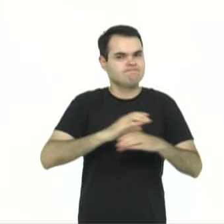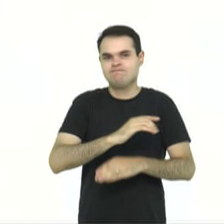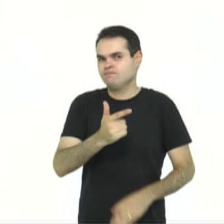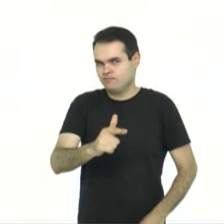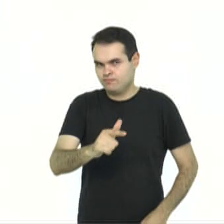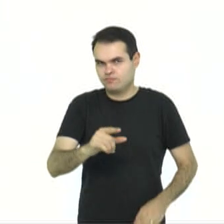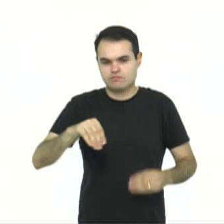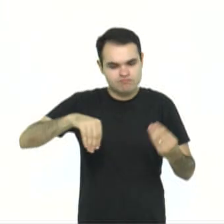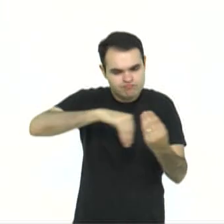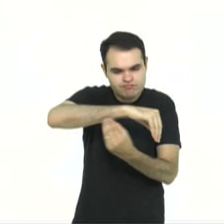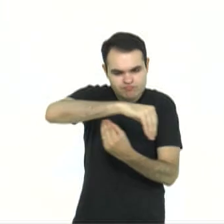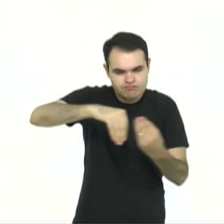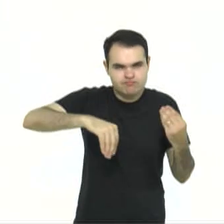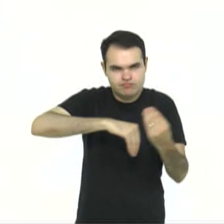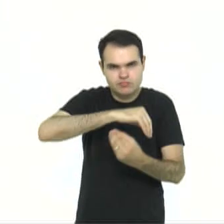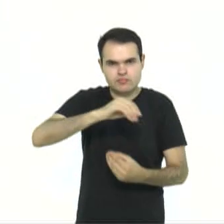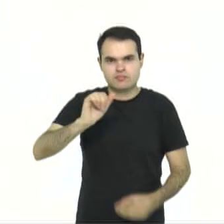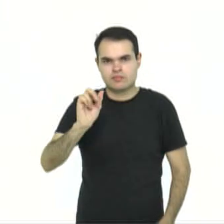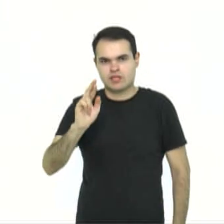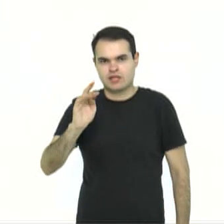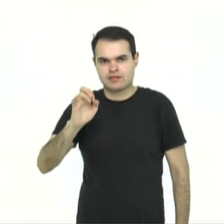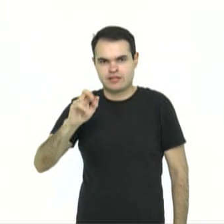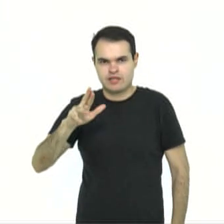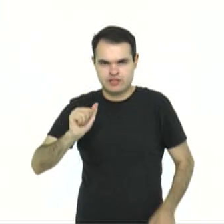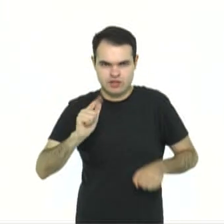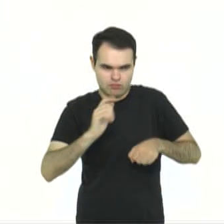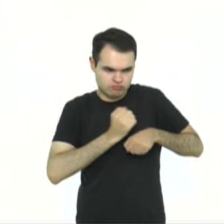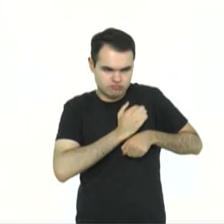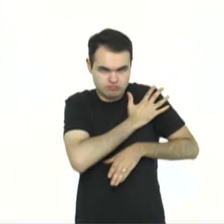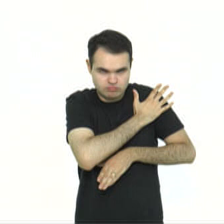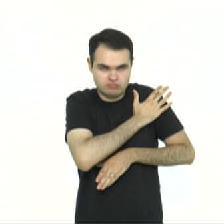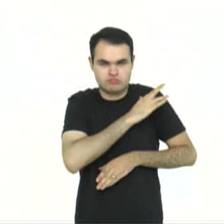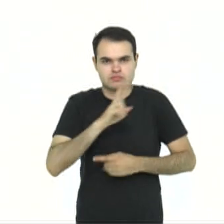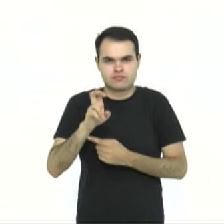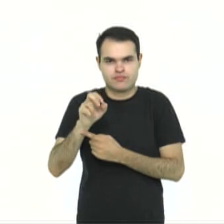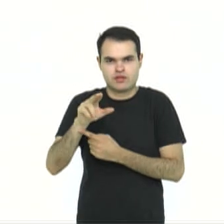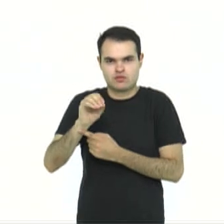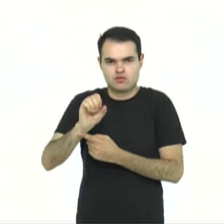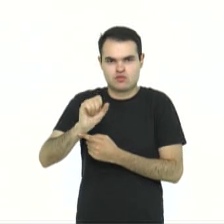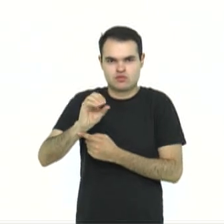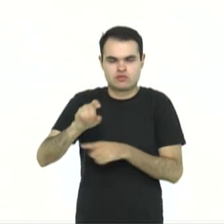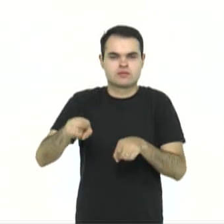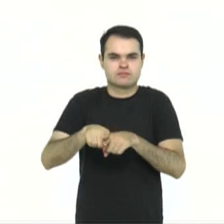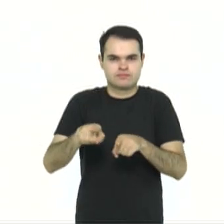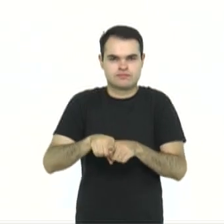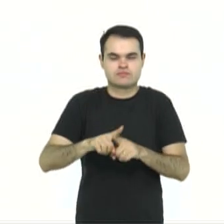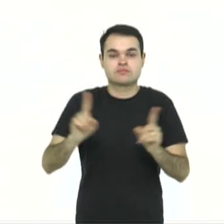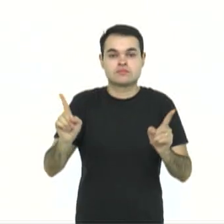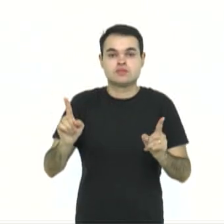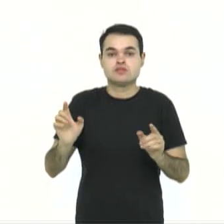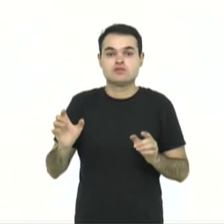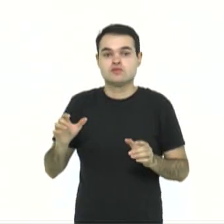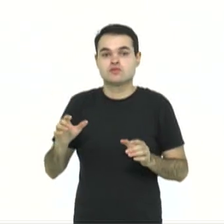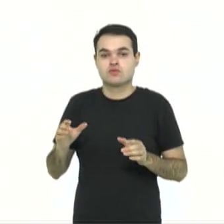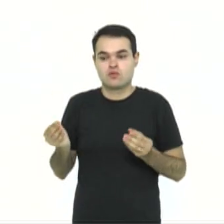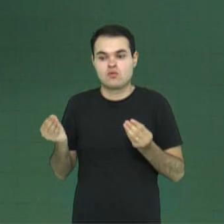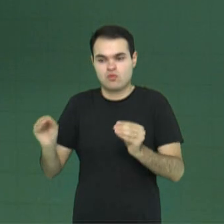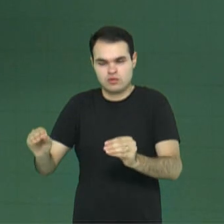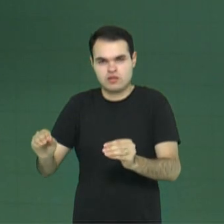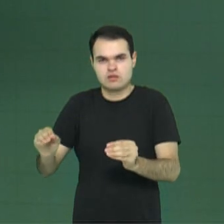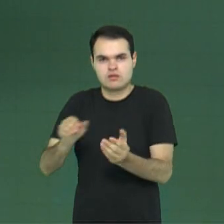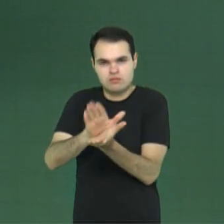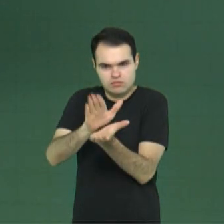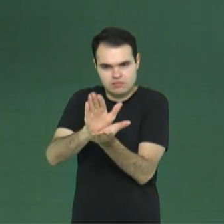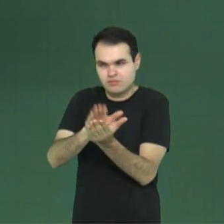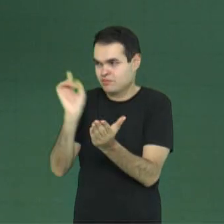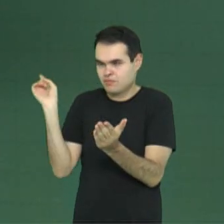pouco dessa mistura do sangue arterial com o sangue venoso. Já os répteis não crocodilianos, apesar de ter colocado aqui o